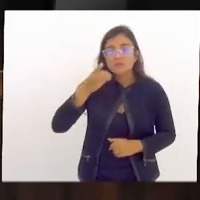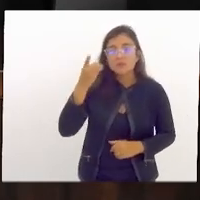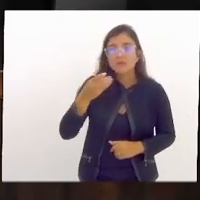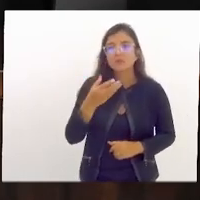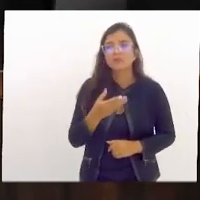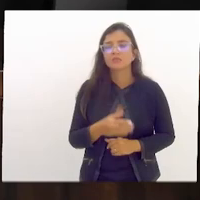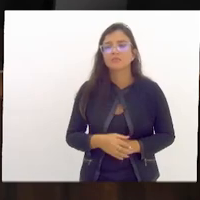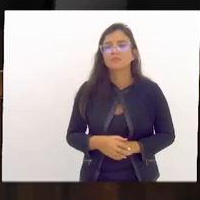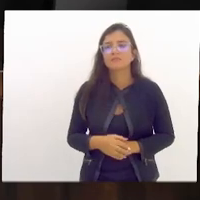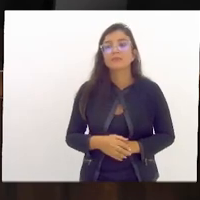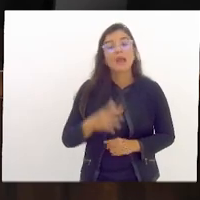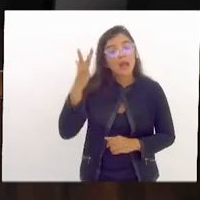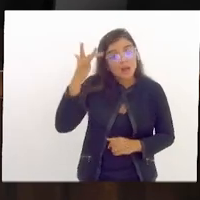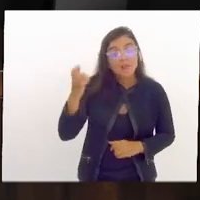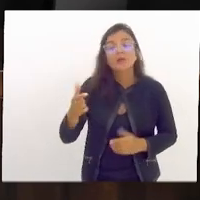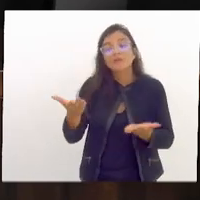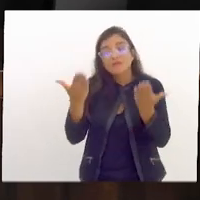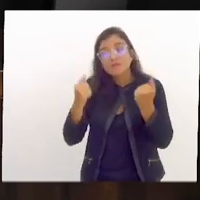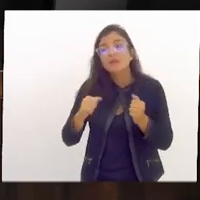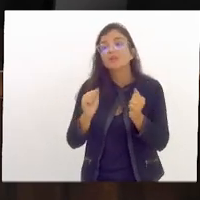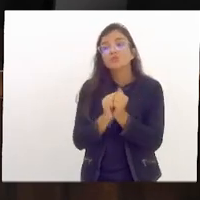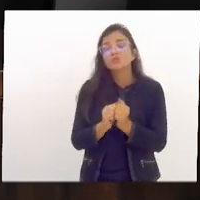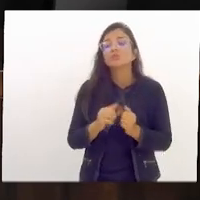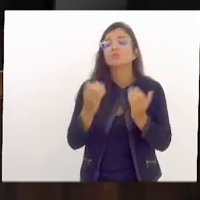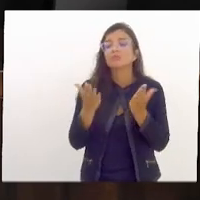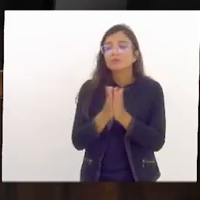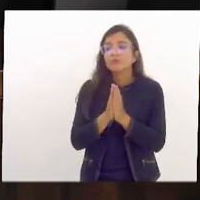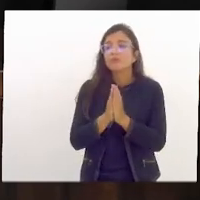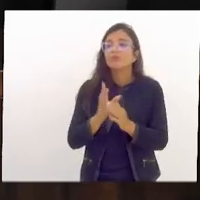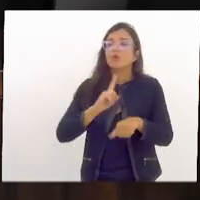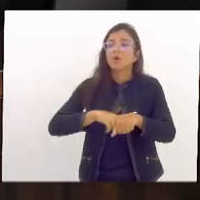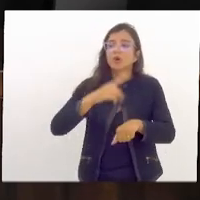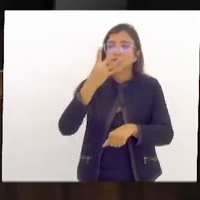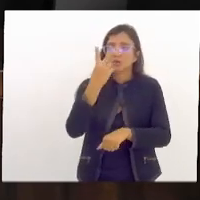para a sessão de amanhã, às 14 horas,